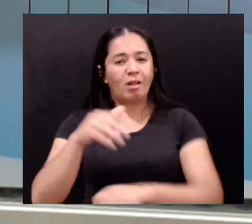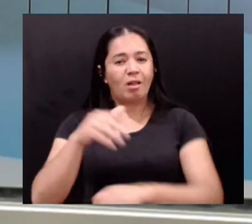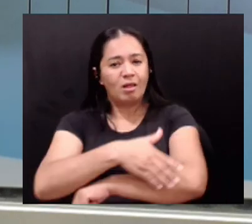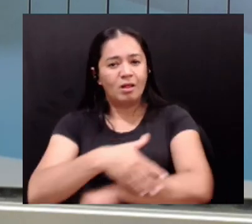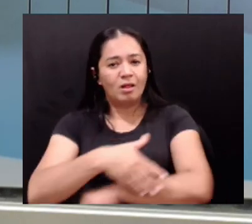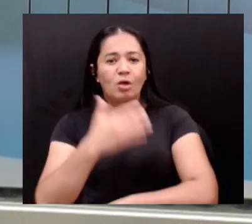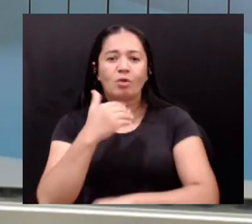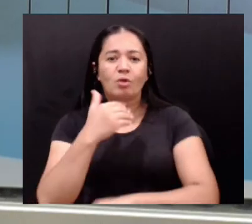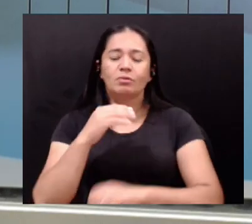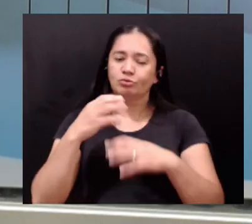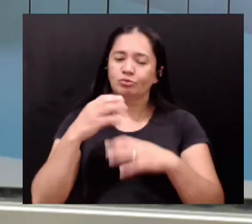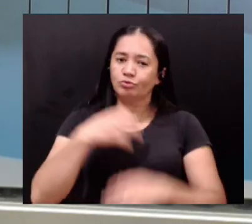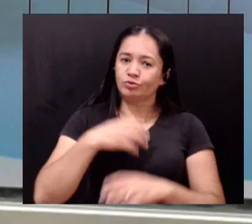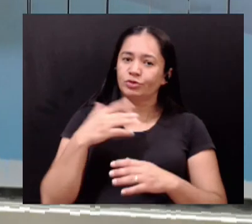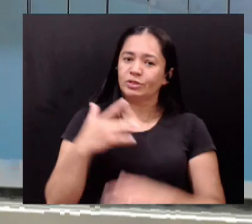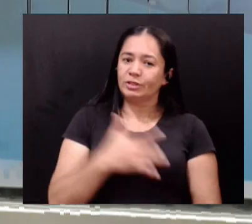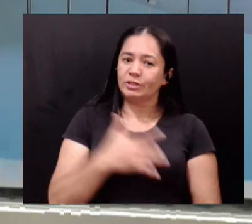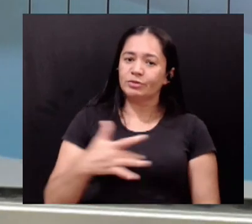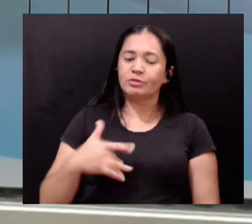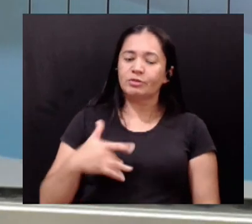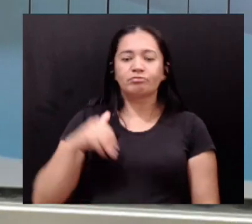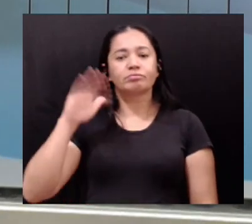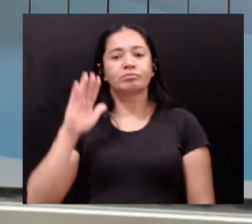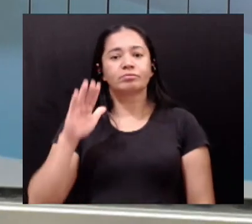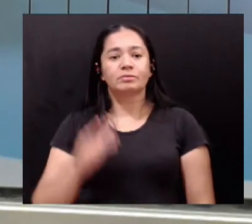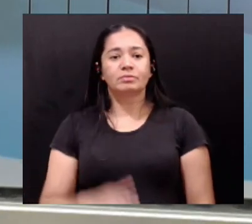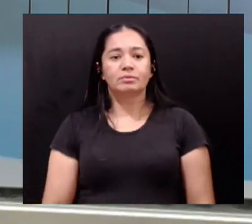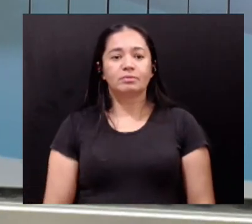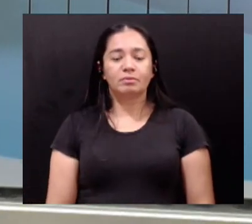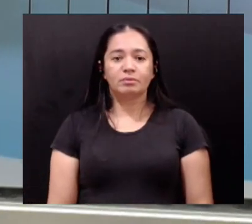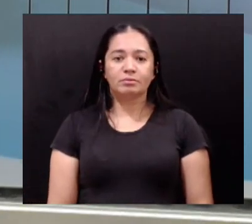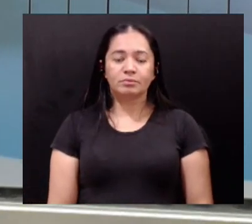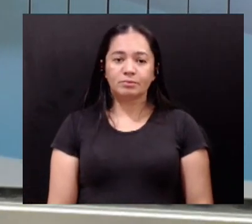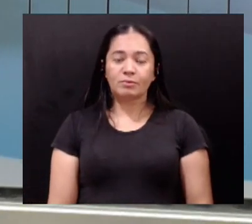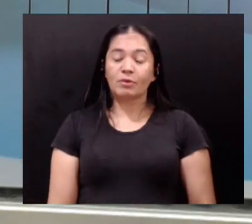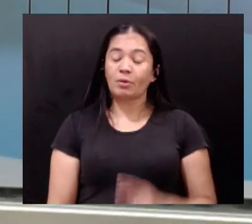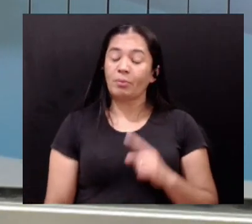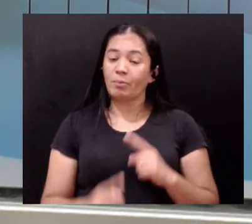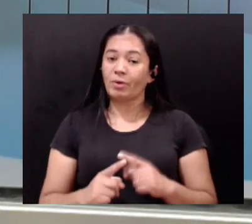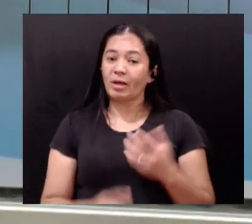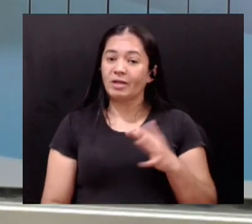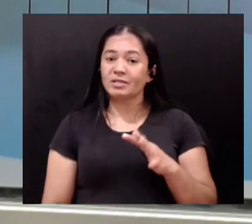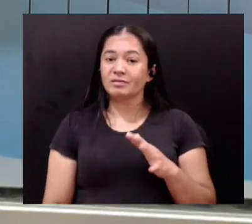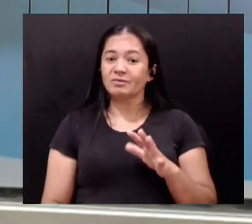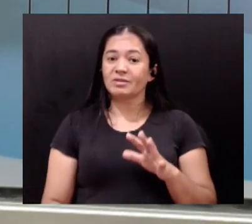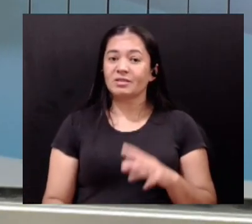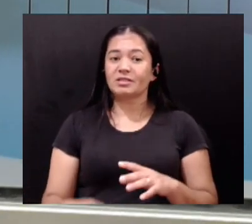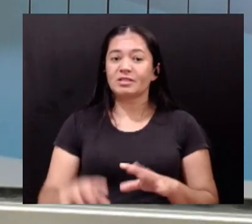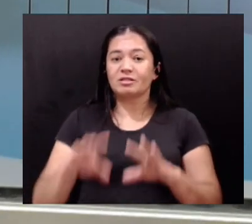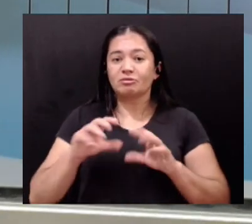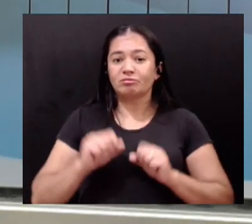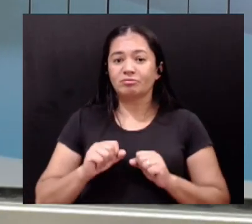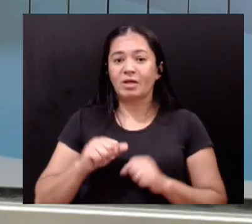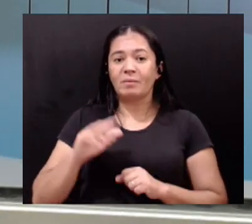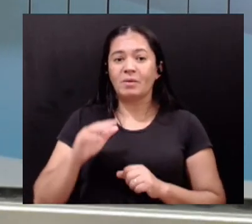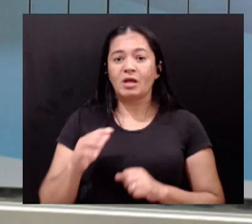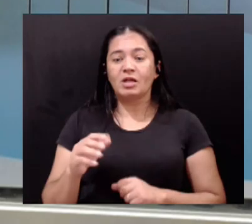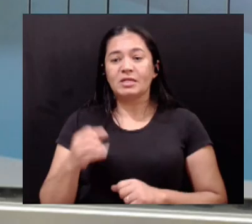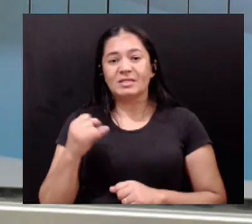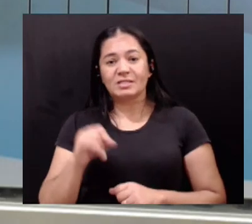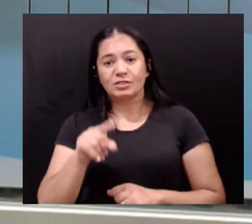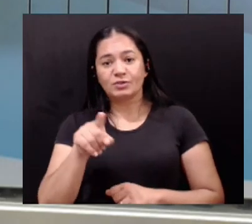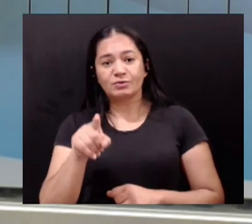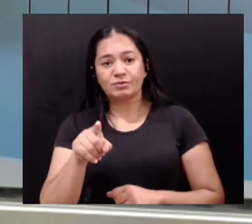mais saudável, né, porque geralmente essa contaminação é mais frequente, né, quando você come aí